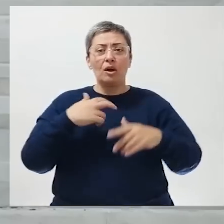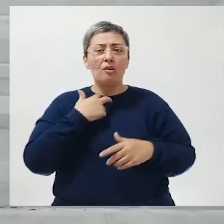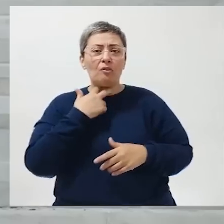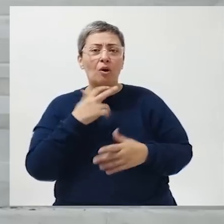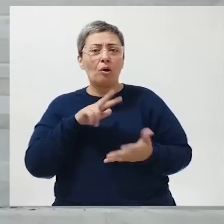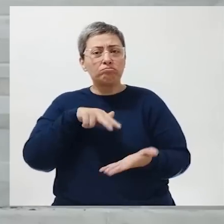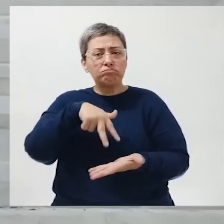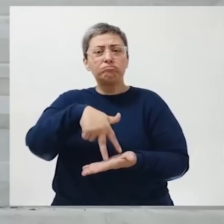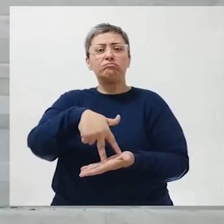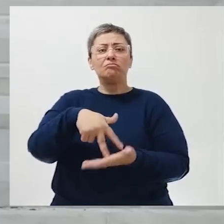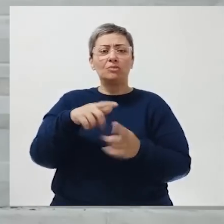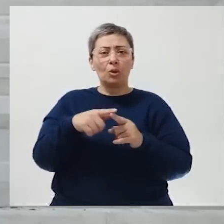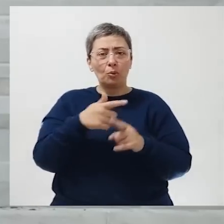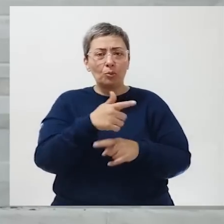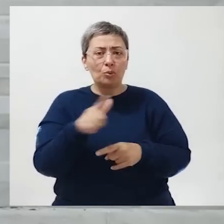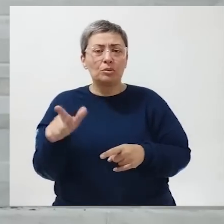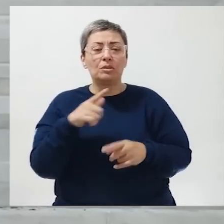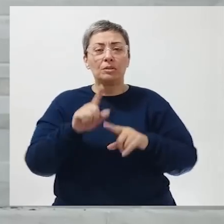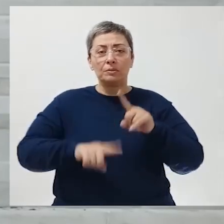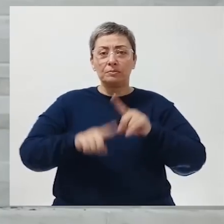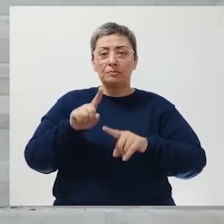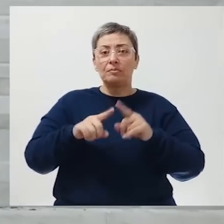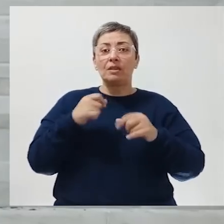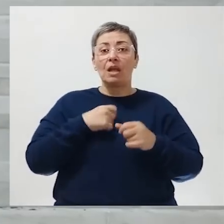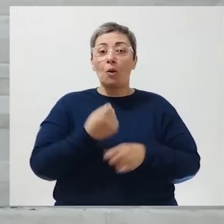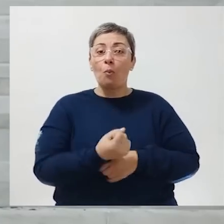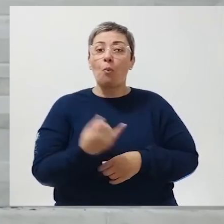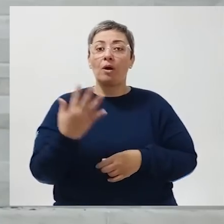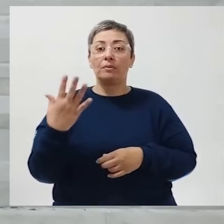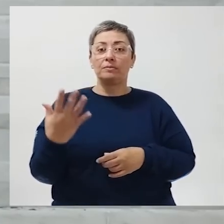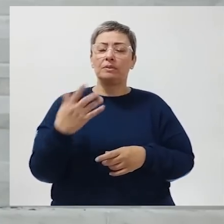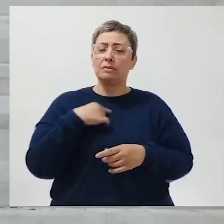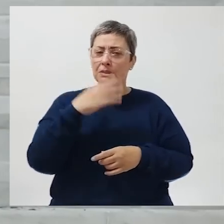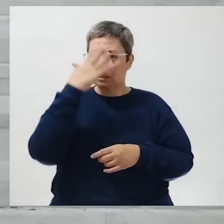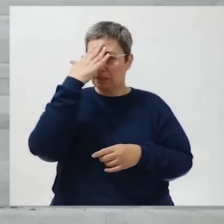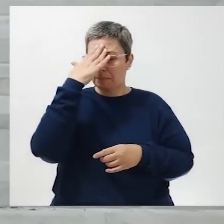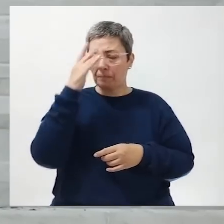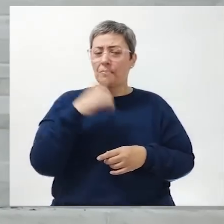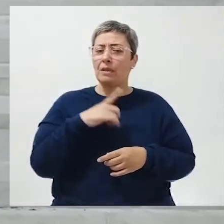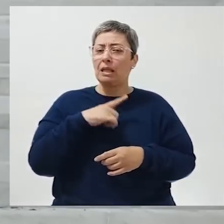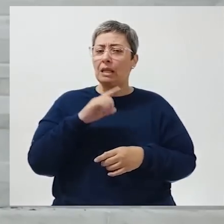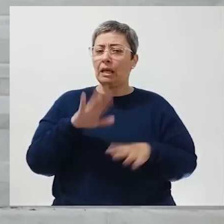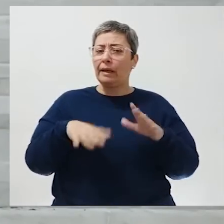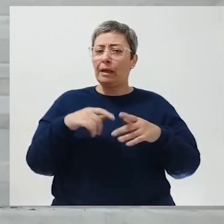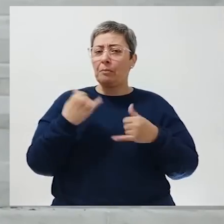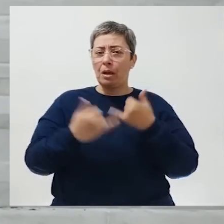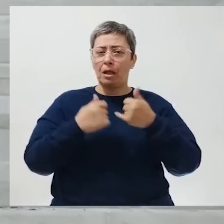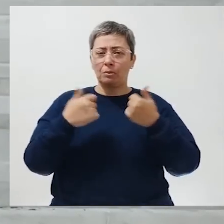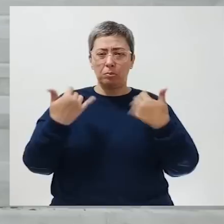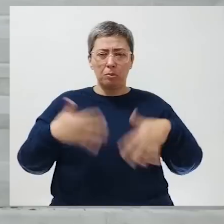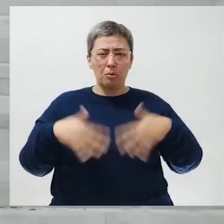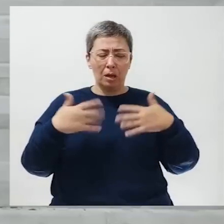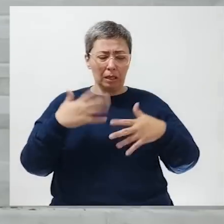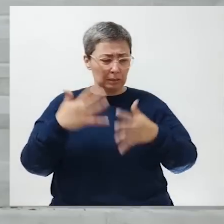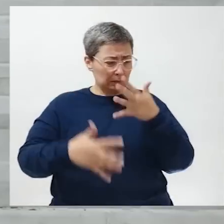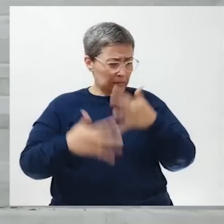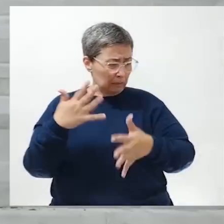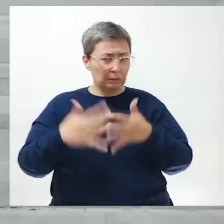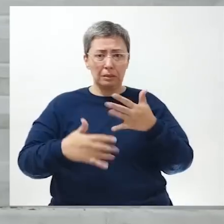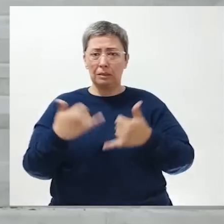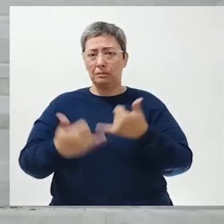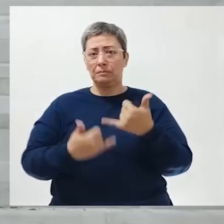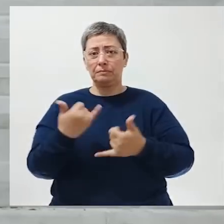Uma outra coisa ainda em relação aos materiais é a quantidade. Vocês sabiam que muito brinquedo atrapalha o